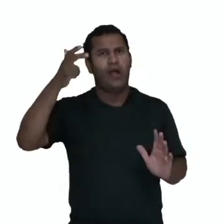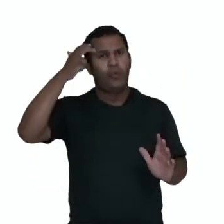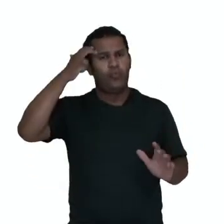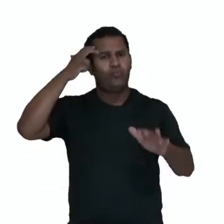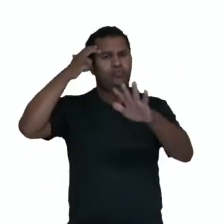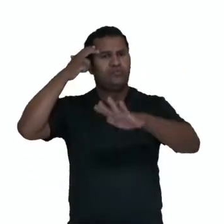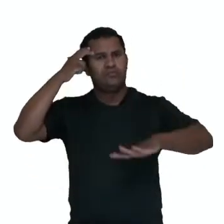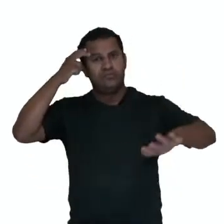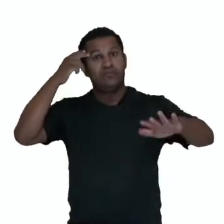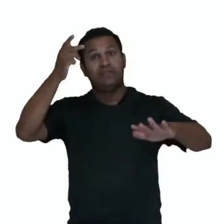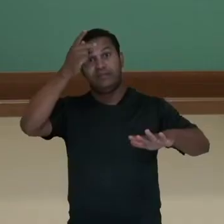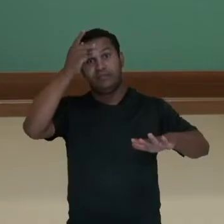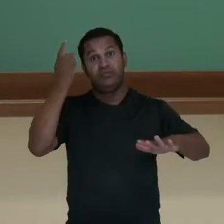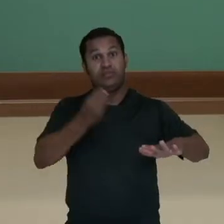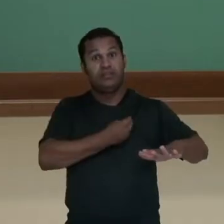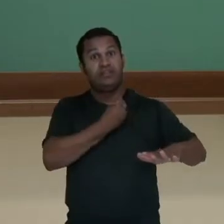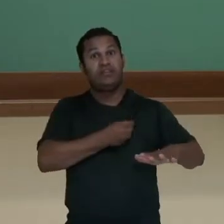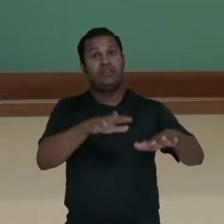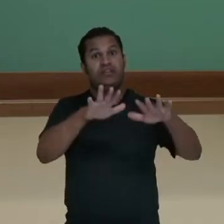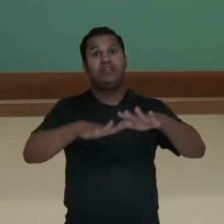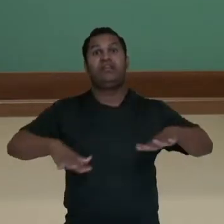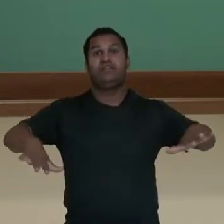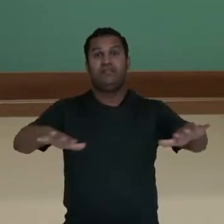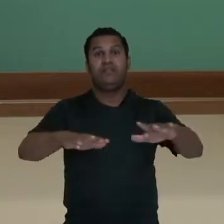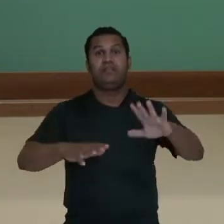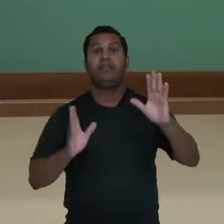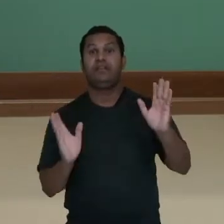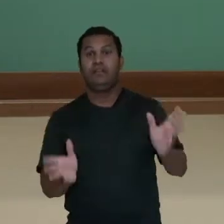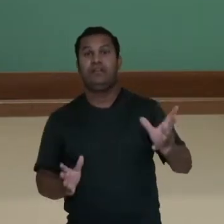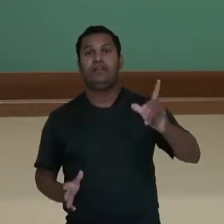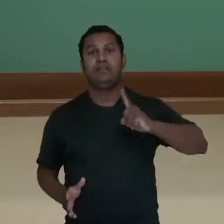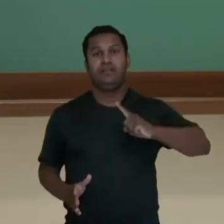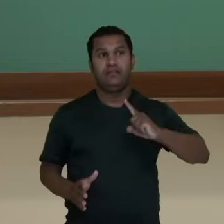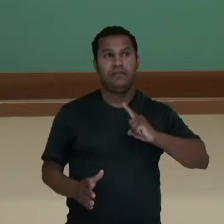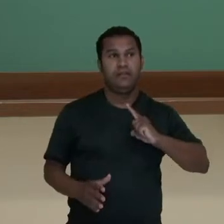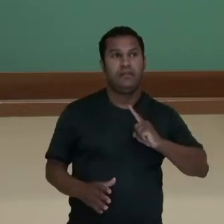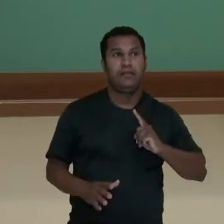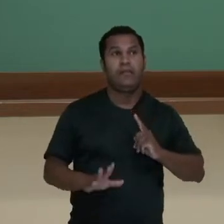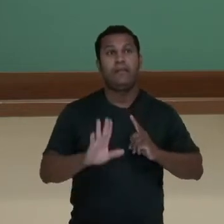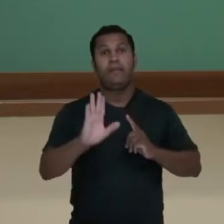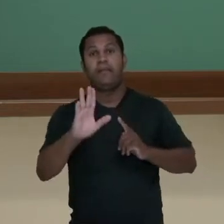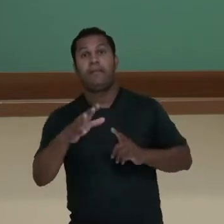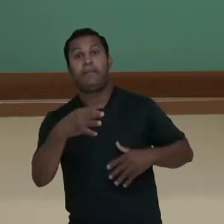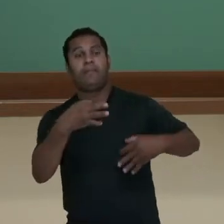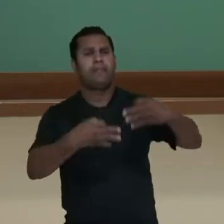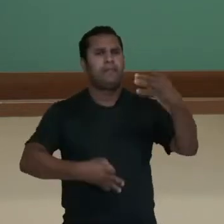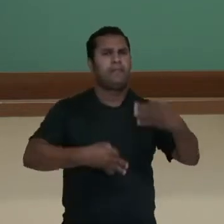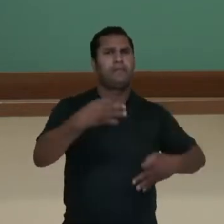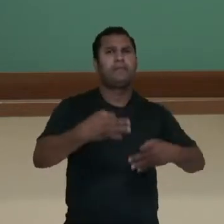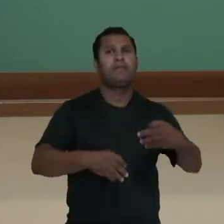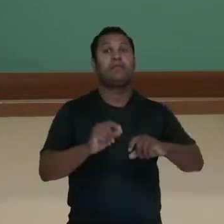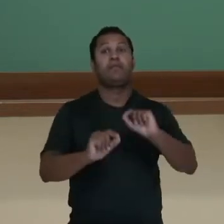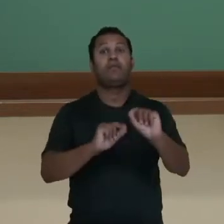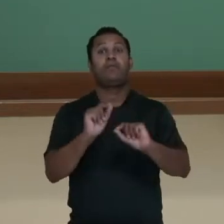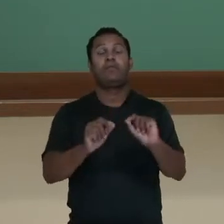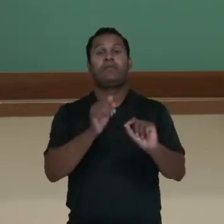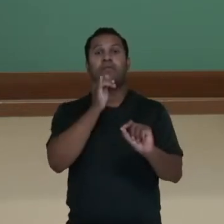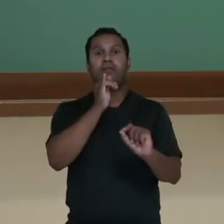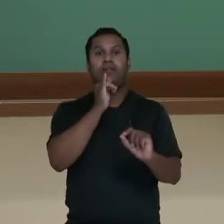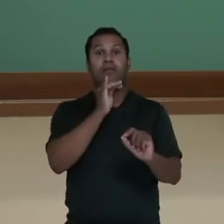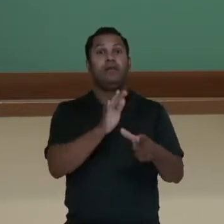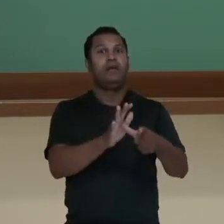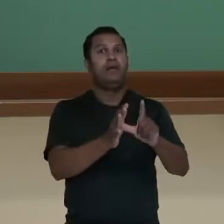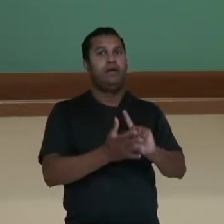temos as estimativas que nos indicam que cerca de 60 milhões de pessoas viviam na América antes